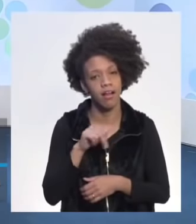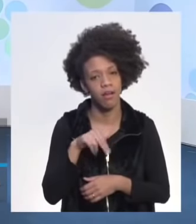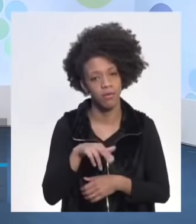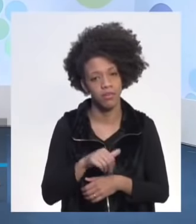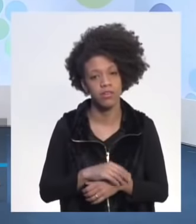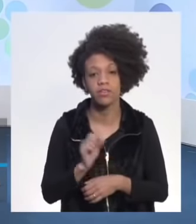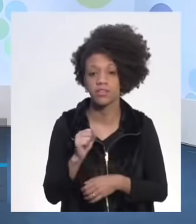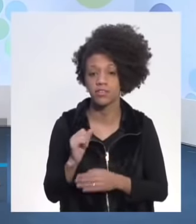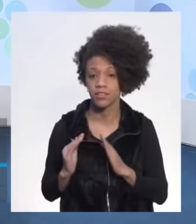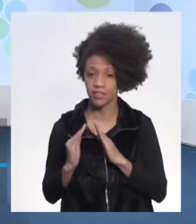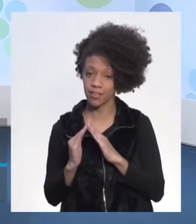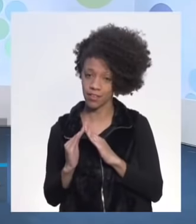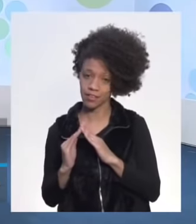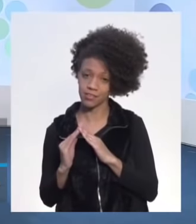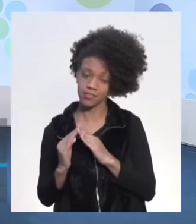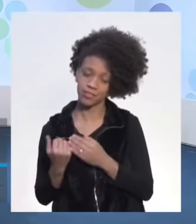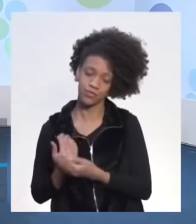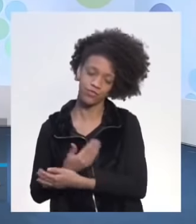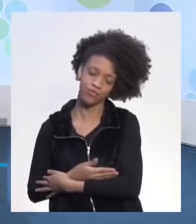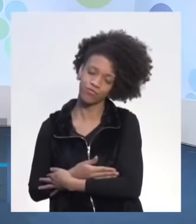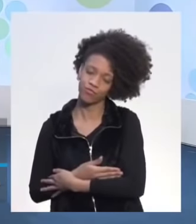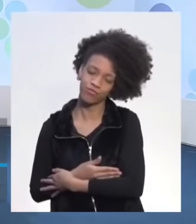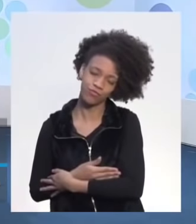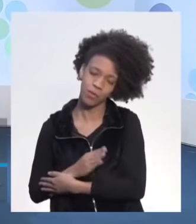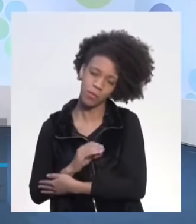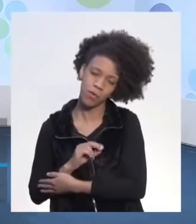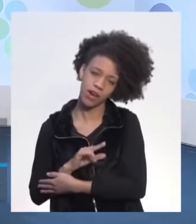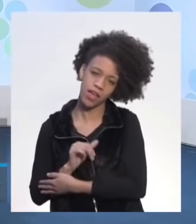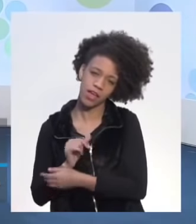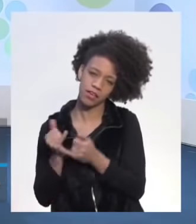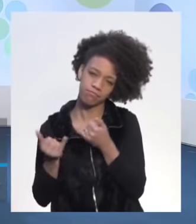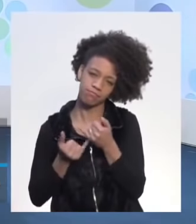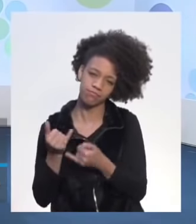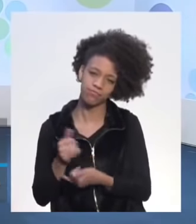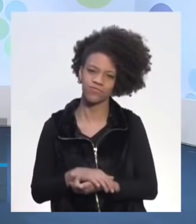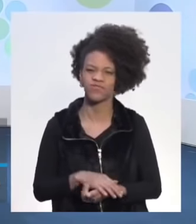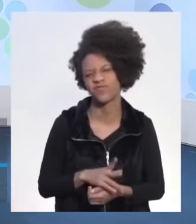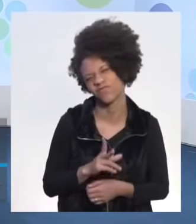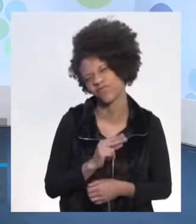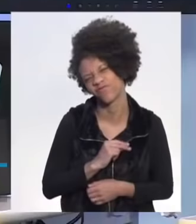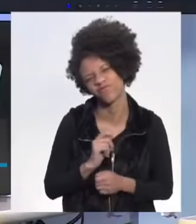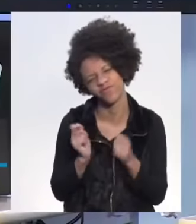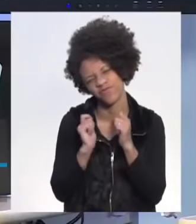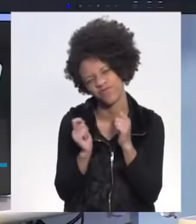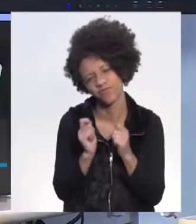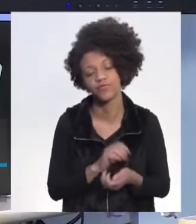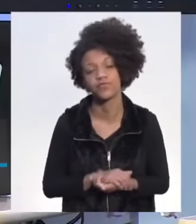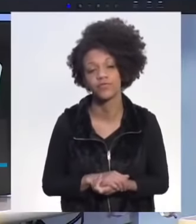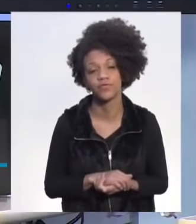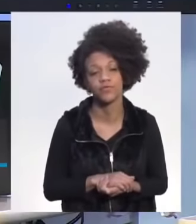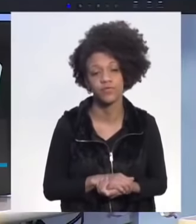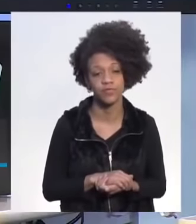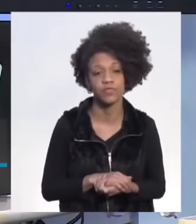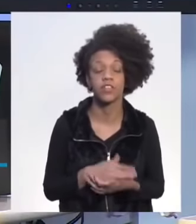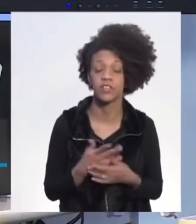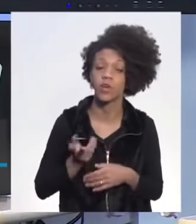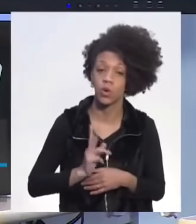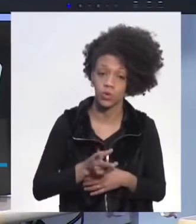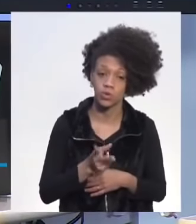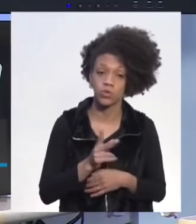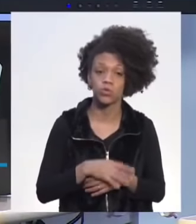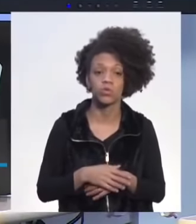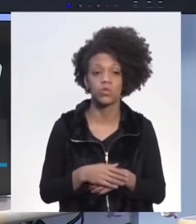na minha casinha de bonecas. Ah, olha só. Muito fofo, gente. Então, a gente vai continuar aqui com